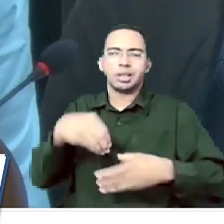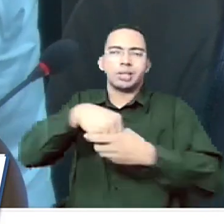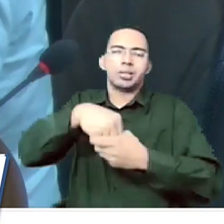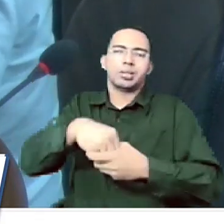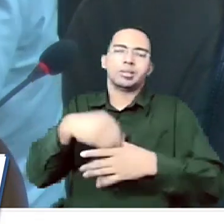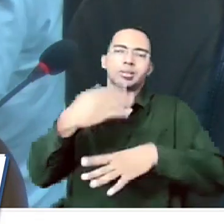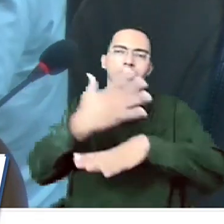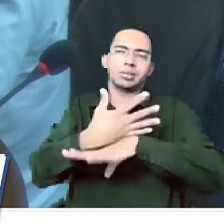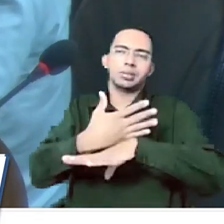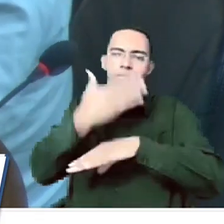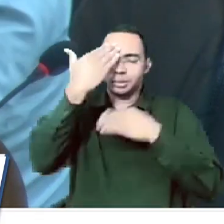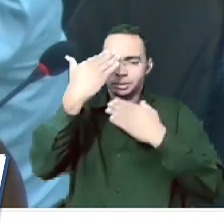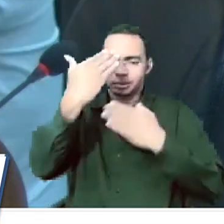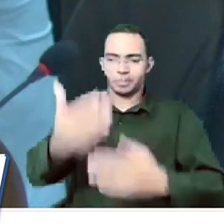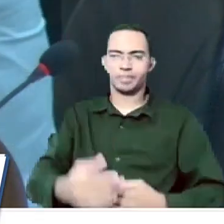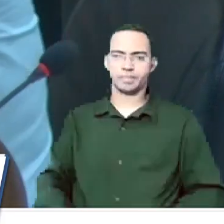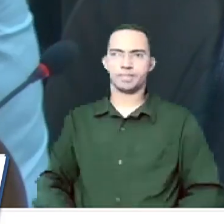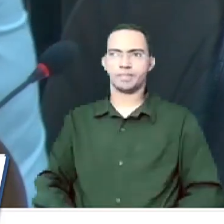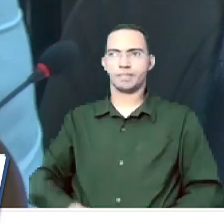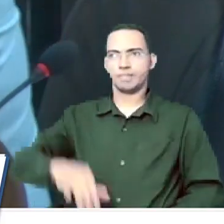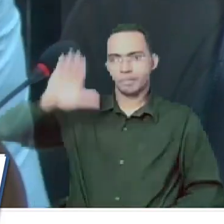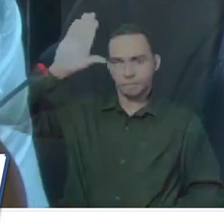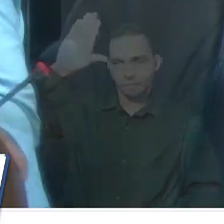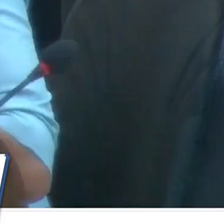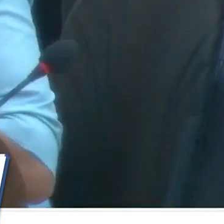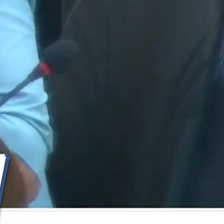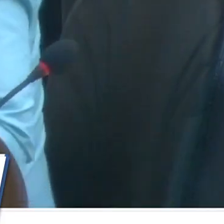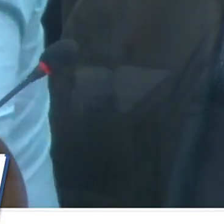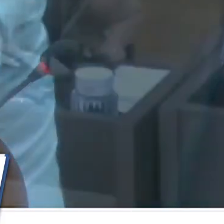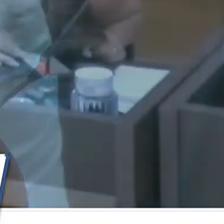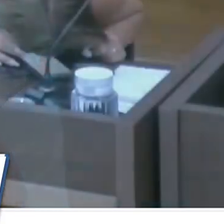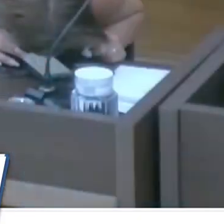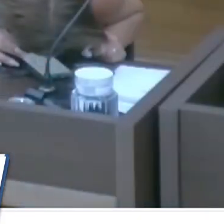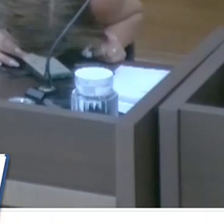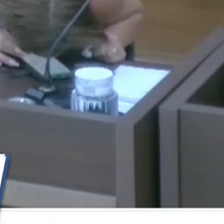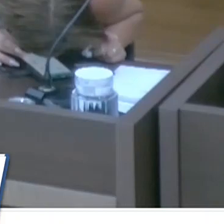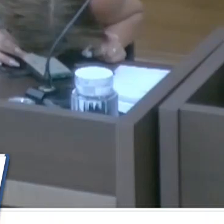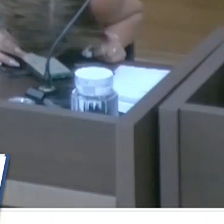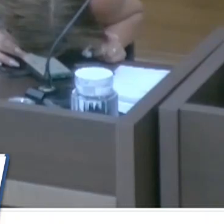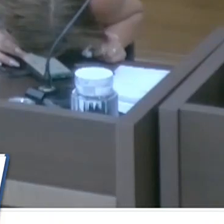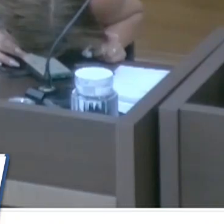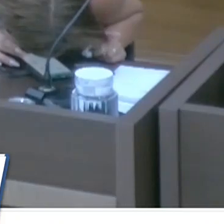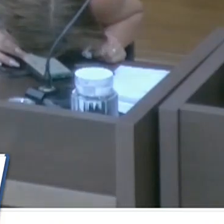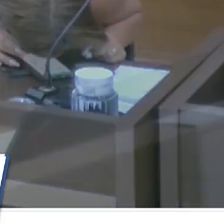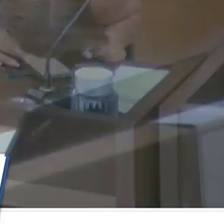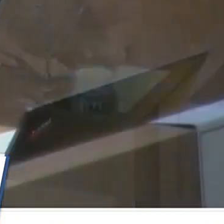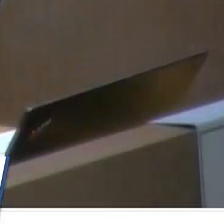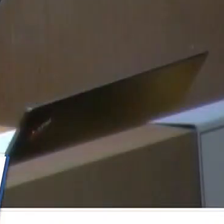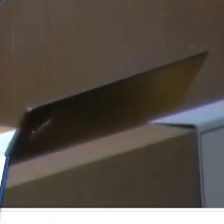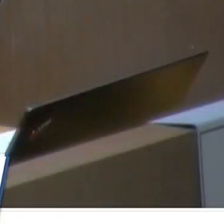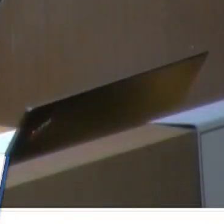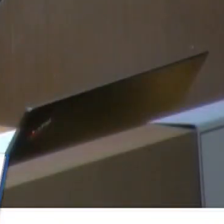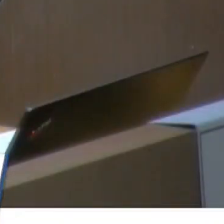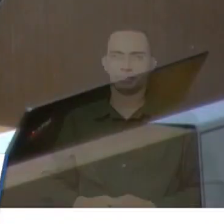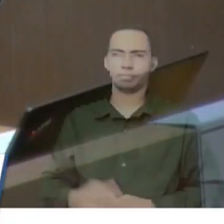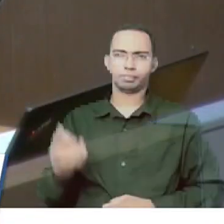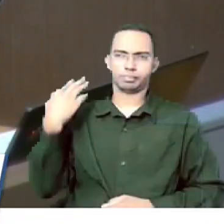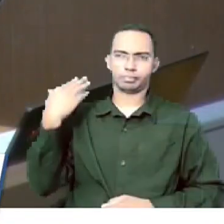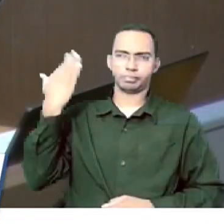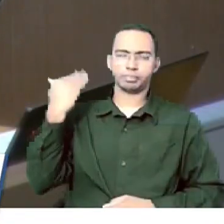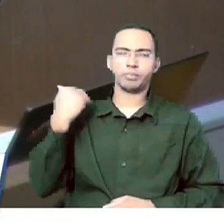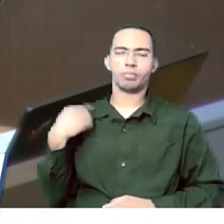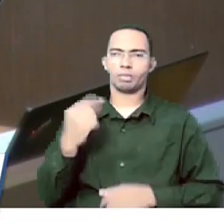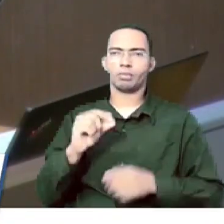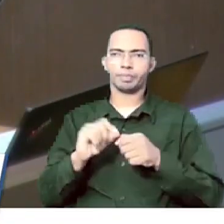presidente. Peço a palavra também, Com a palavra, vereador Hilton Sérgio. Há pouco tempo nós fizemos